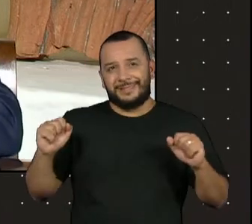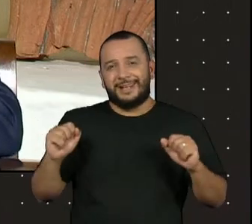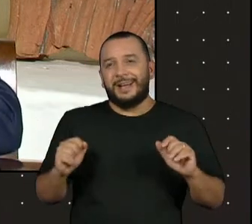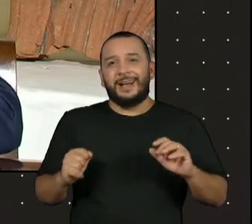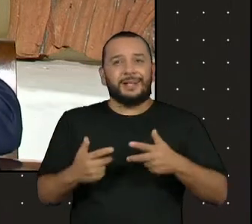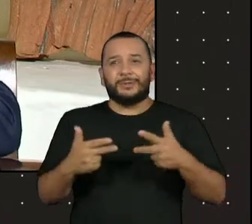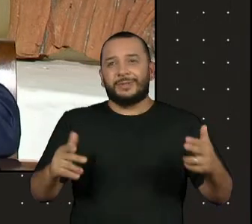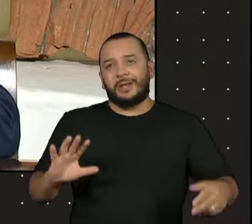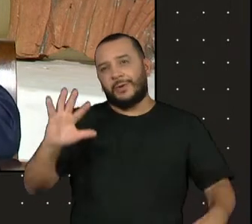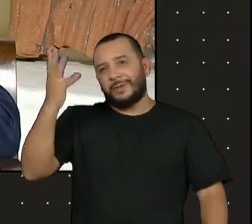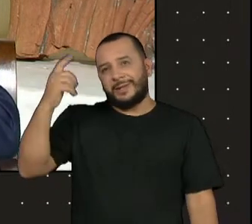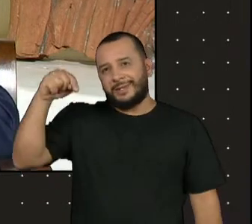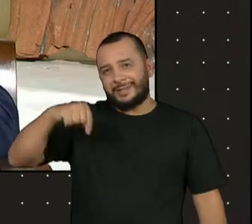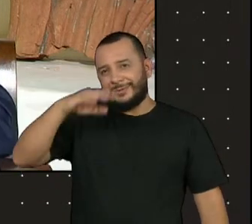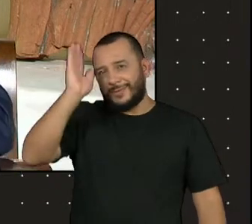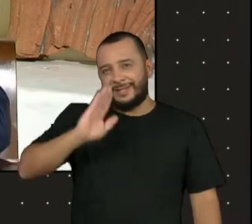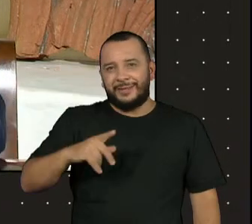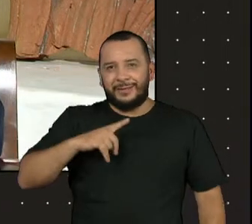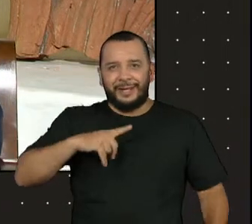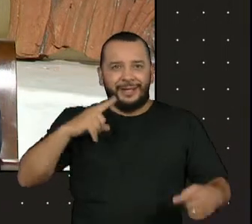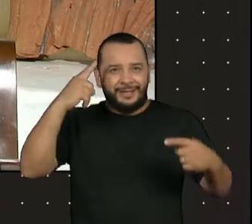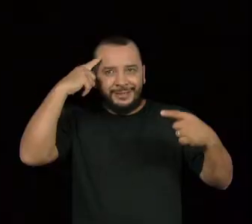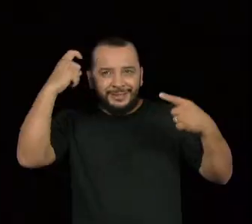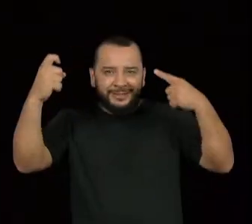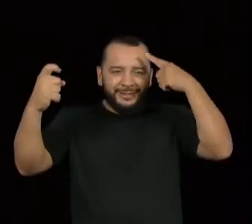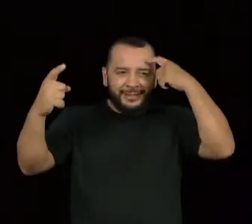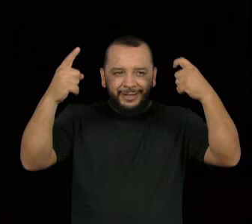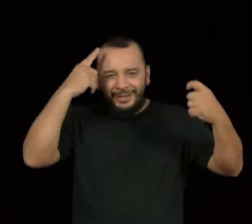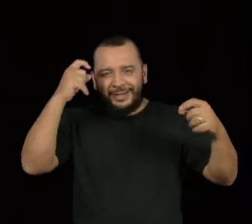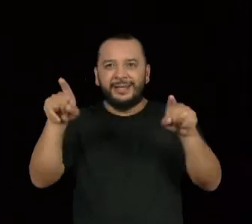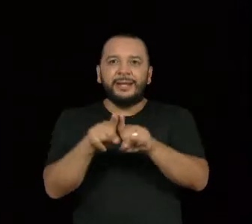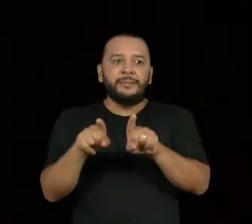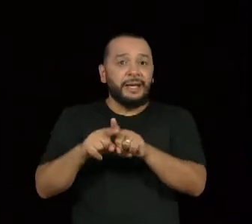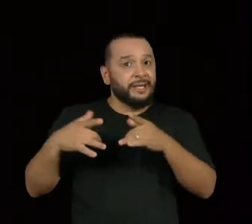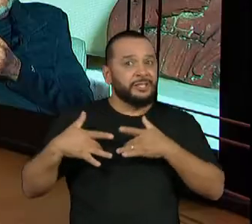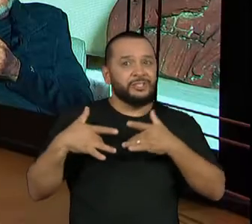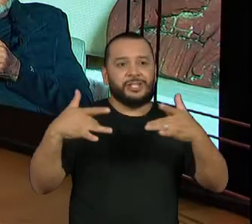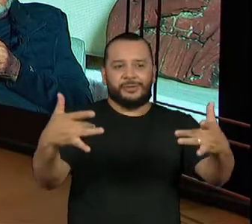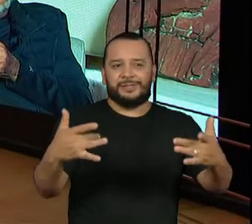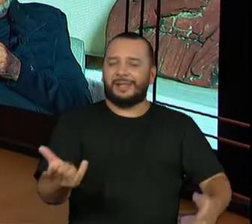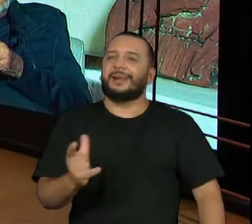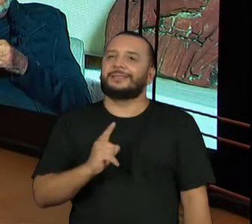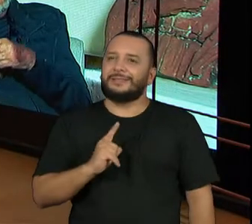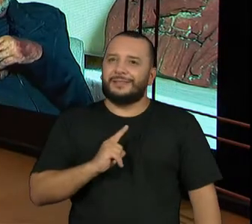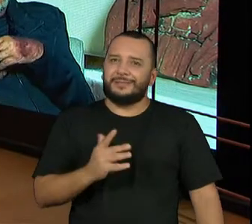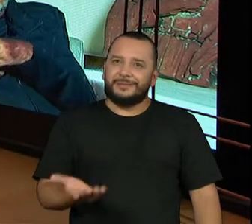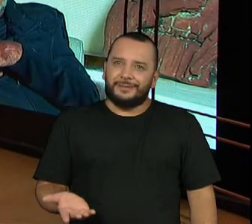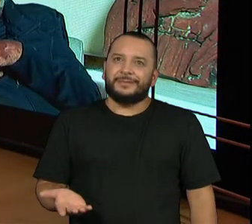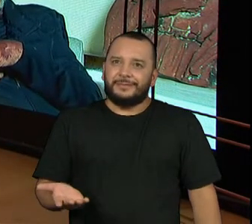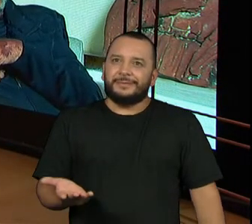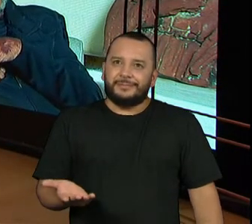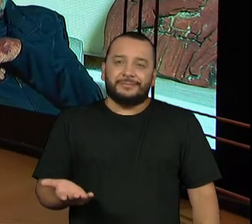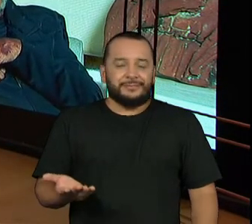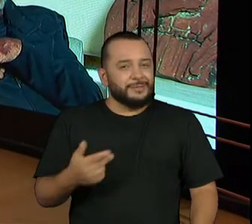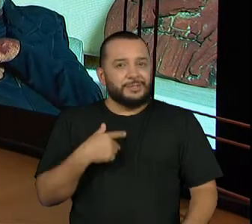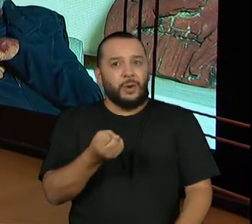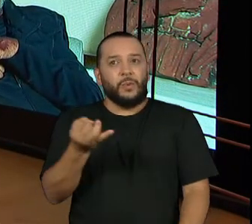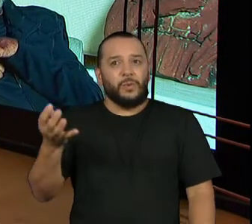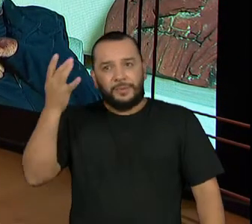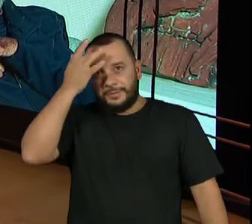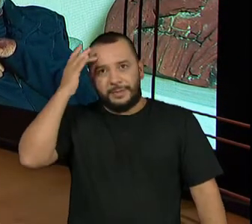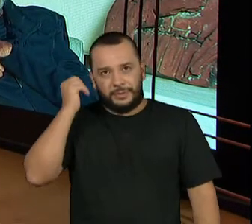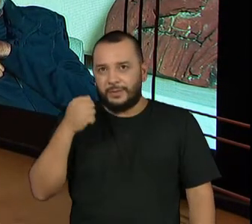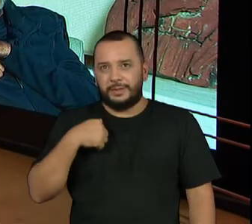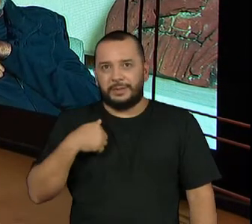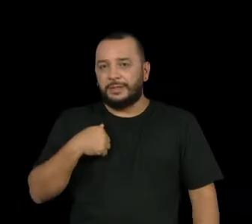nascem de improvisações e de generosidades, digamos, peculiares. Eu não